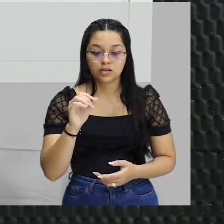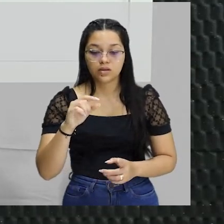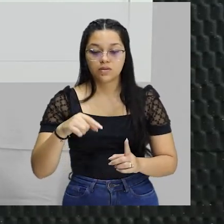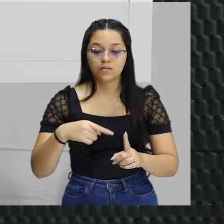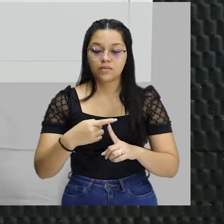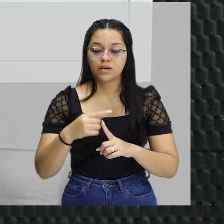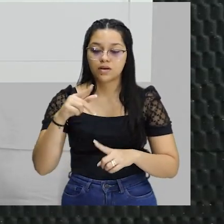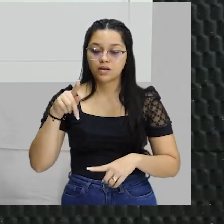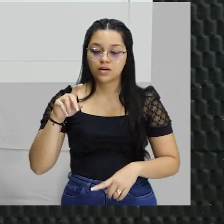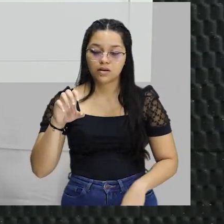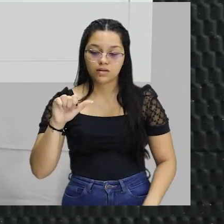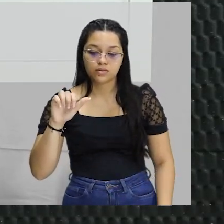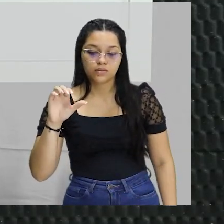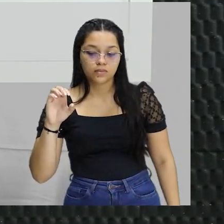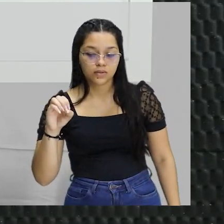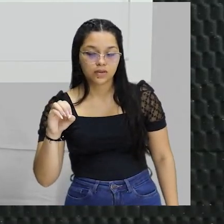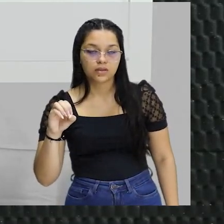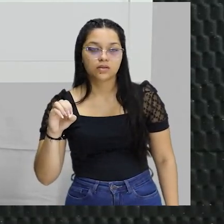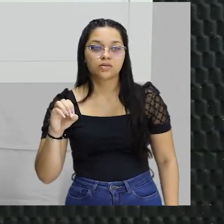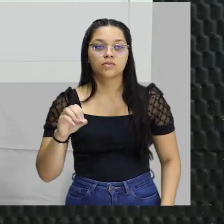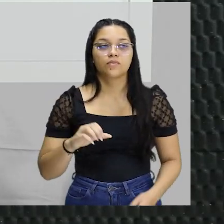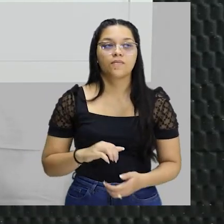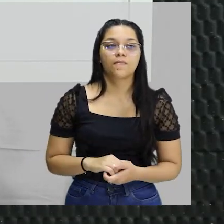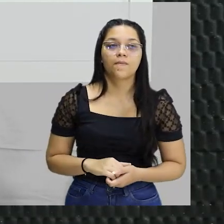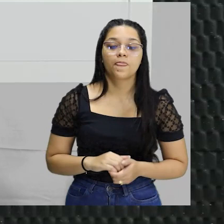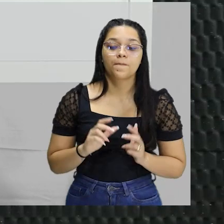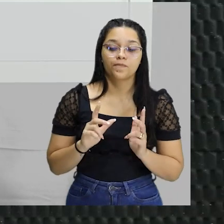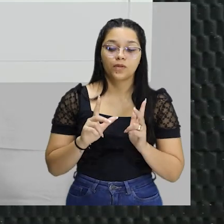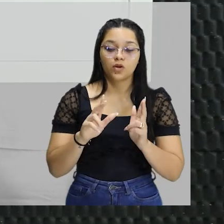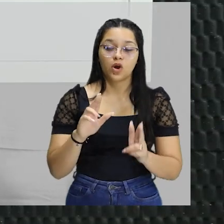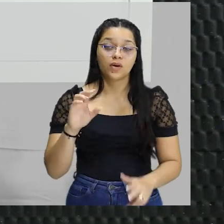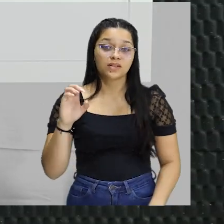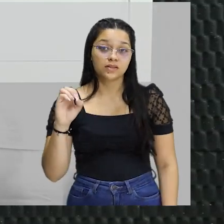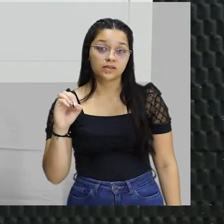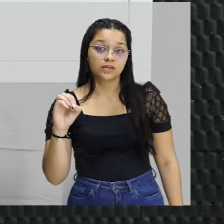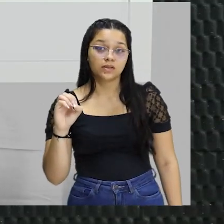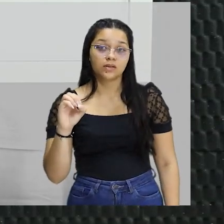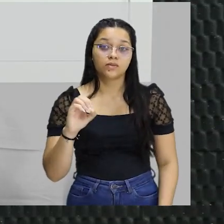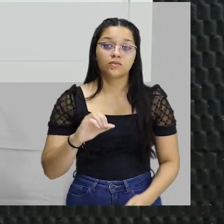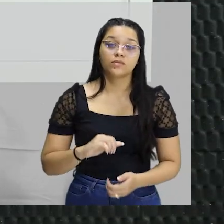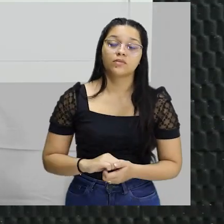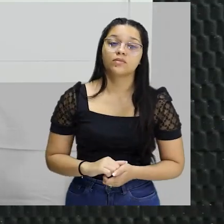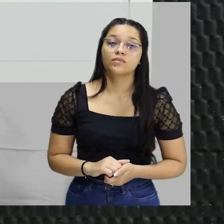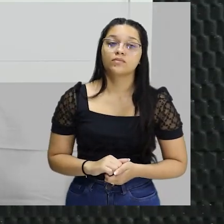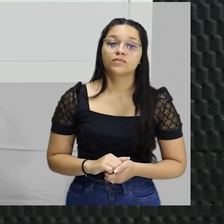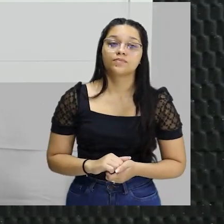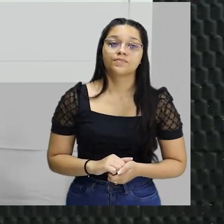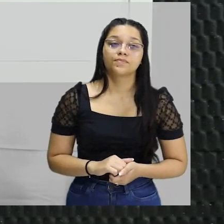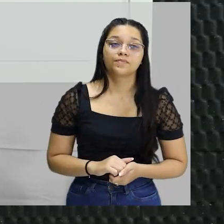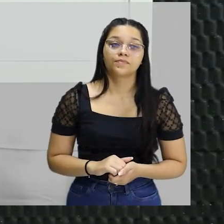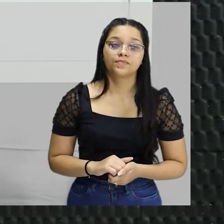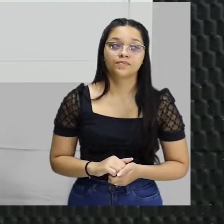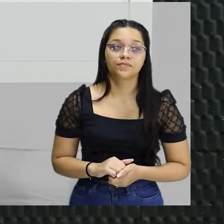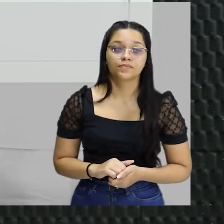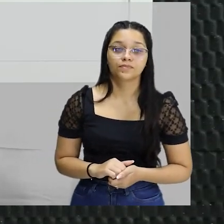tração mais a força peso, isso seja igual a zero. Então, que nós fizermos o seguinte, ó,